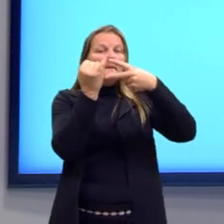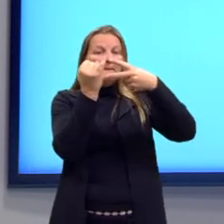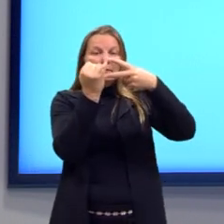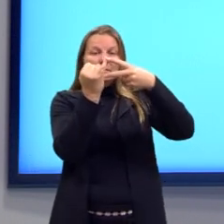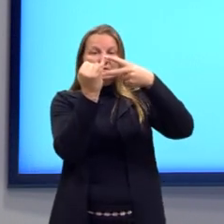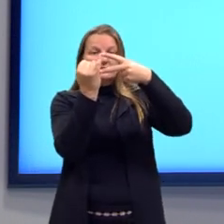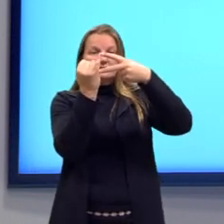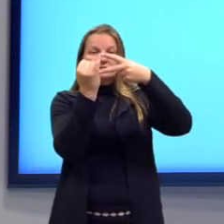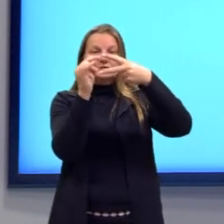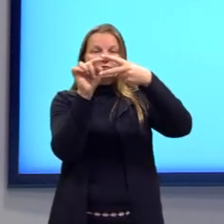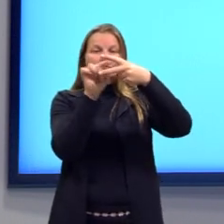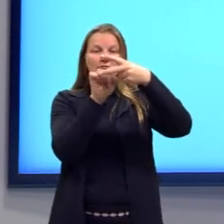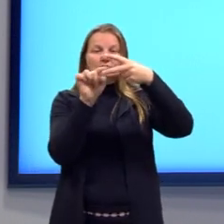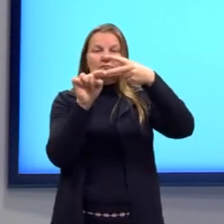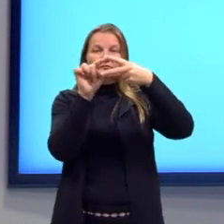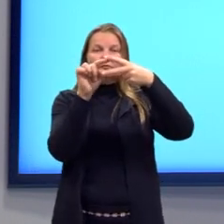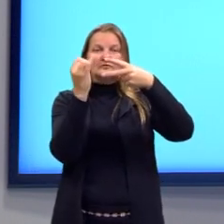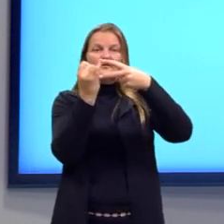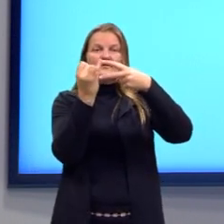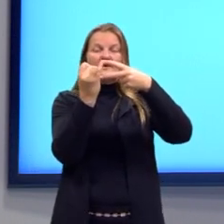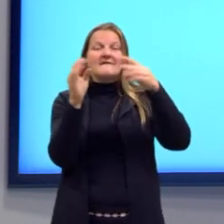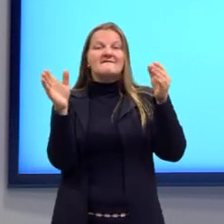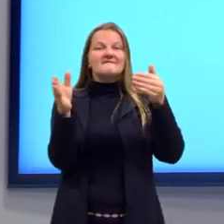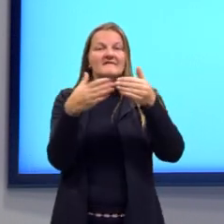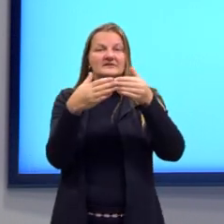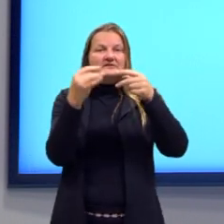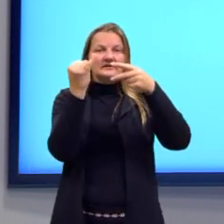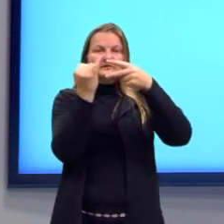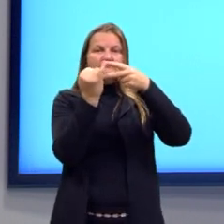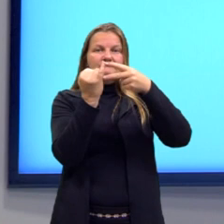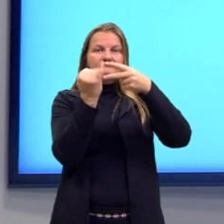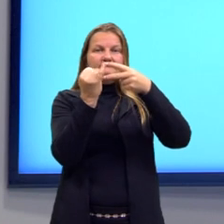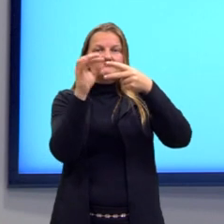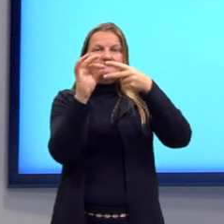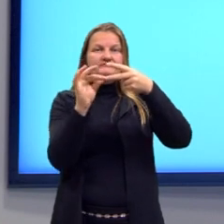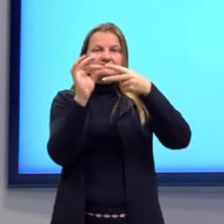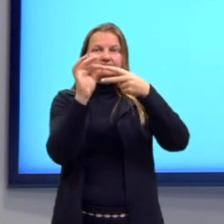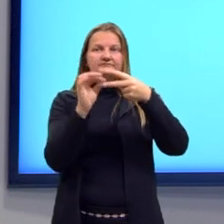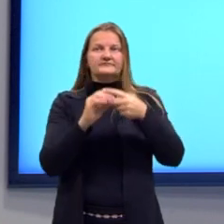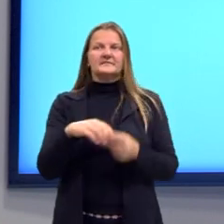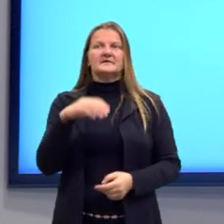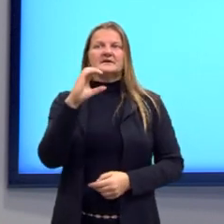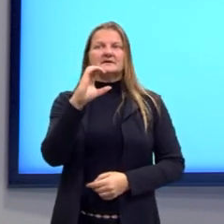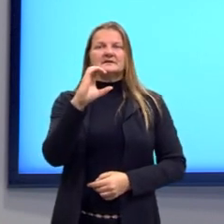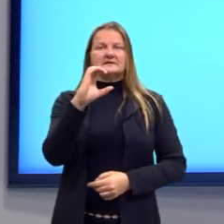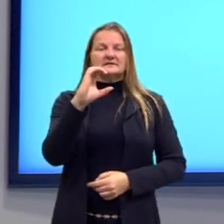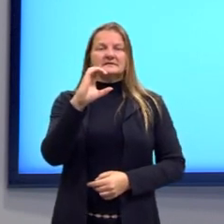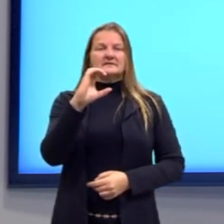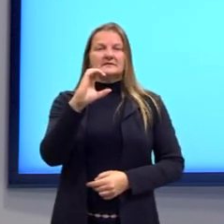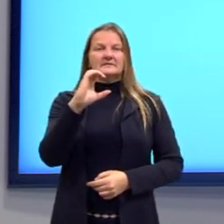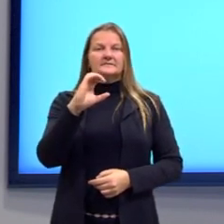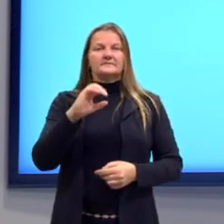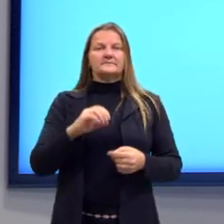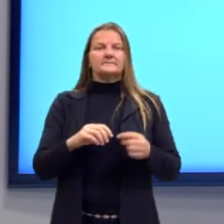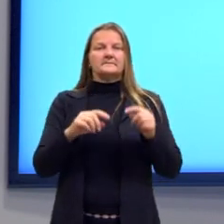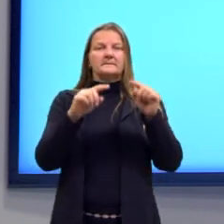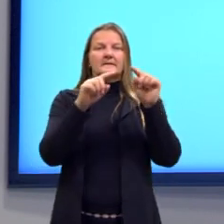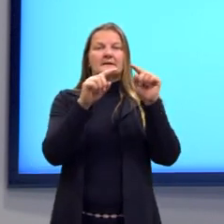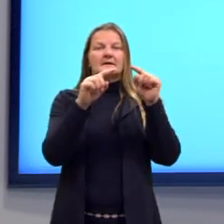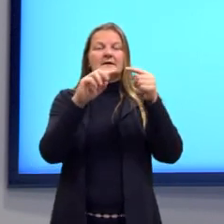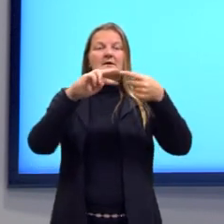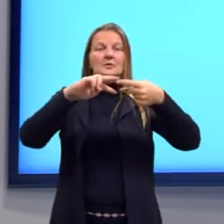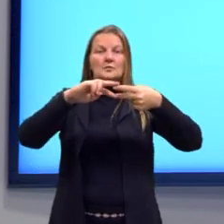precisamos de linhas poligonais fechadas aqui na figura ser os lados da figura